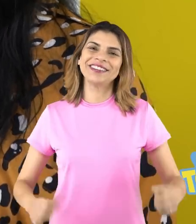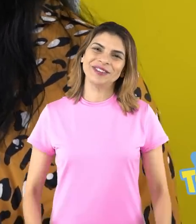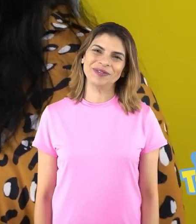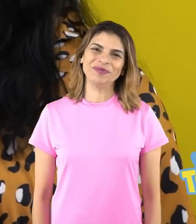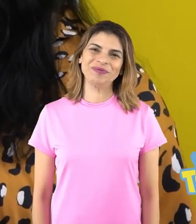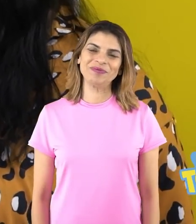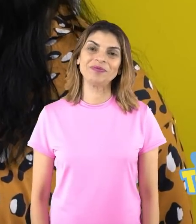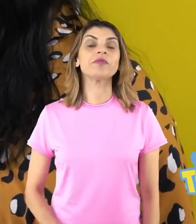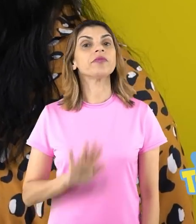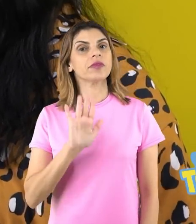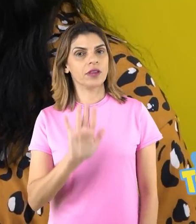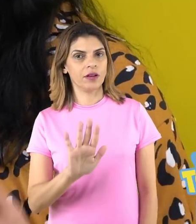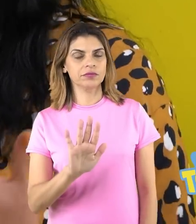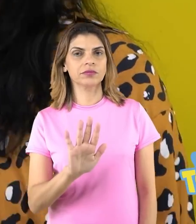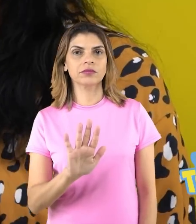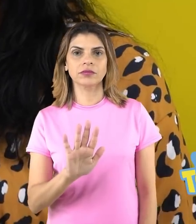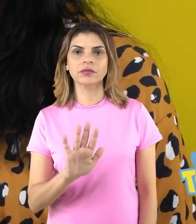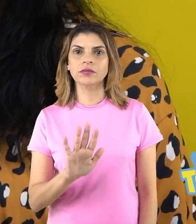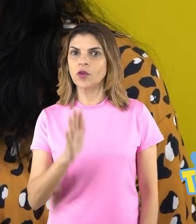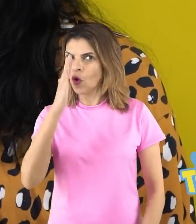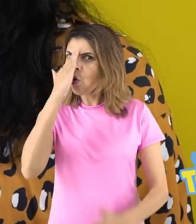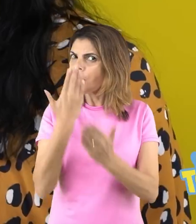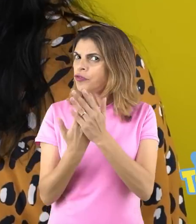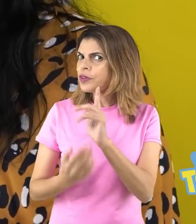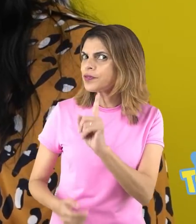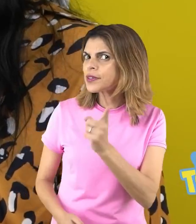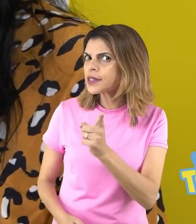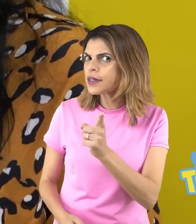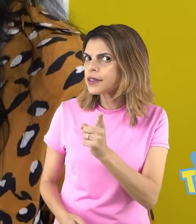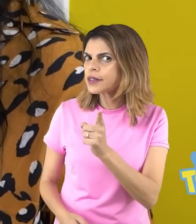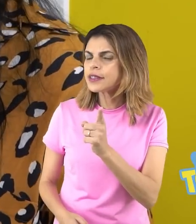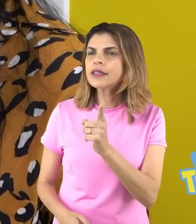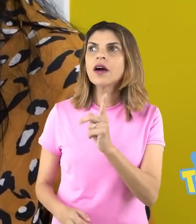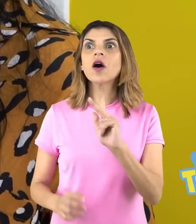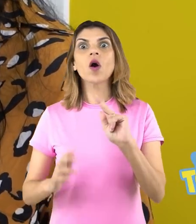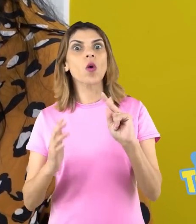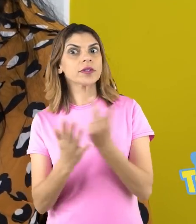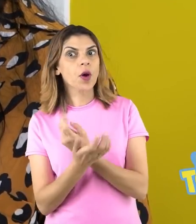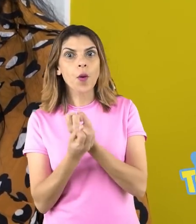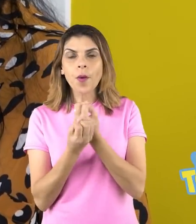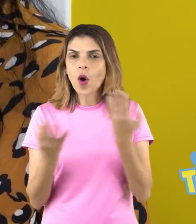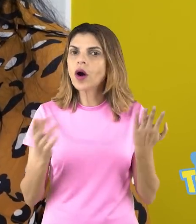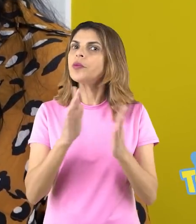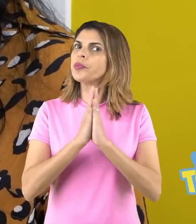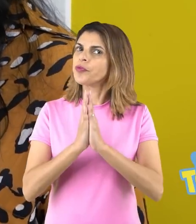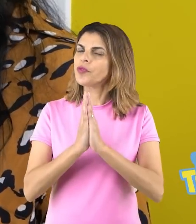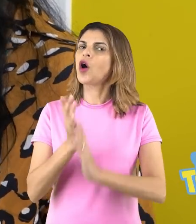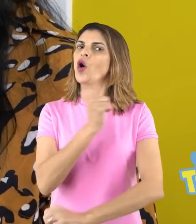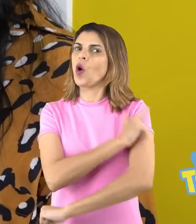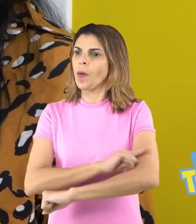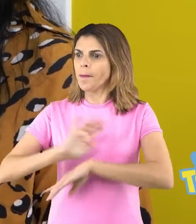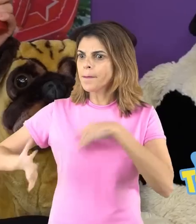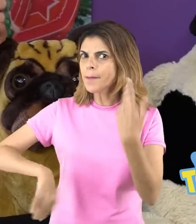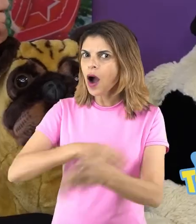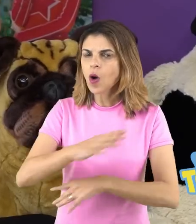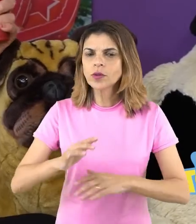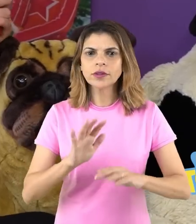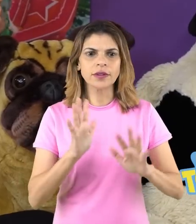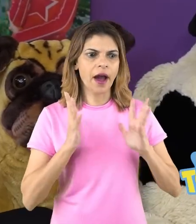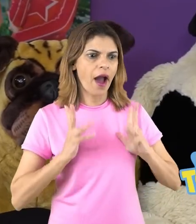olha só Gi eu confio em você então se comporta e arruma sua bagunça